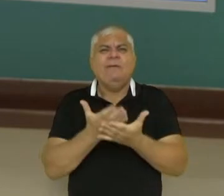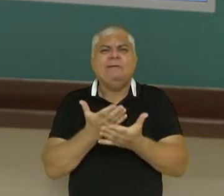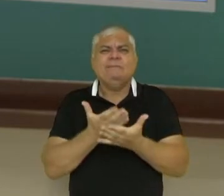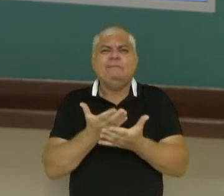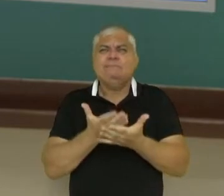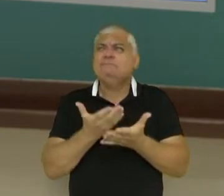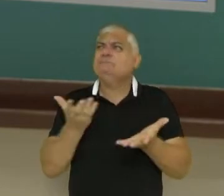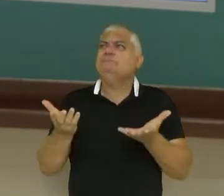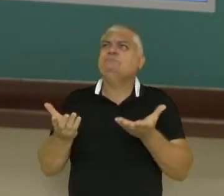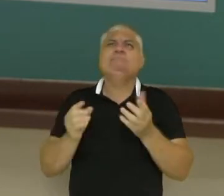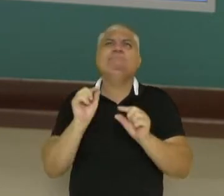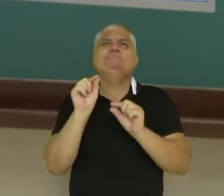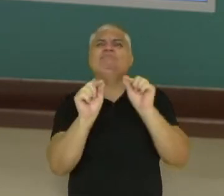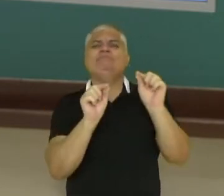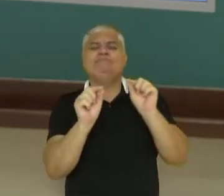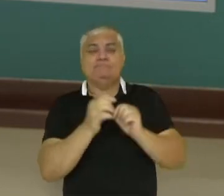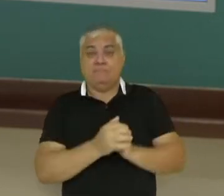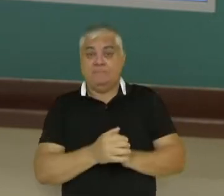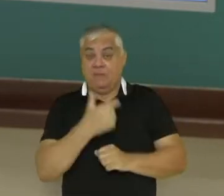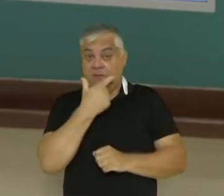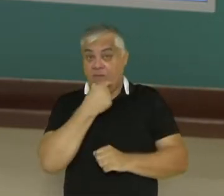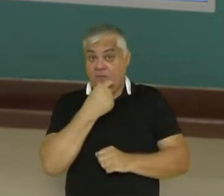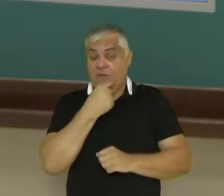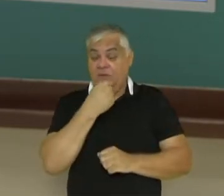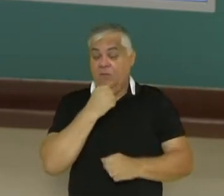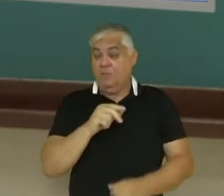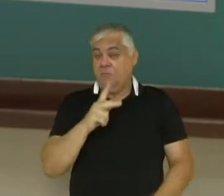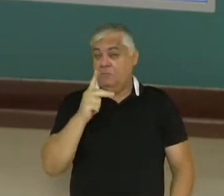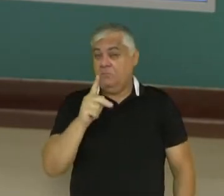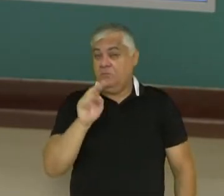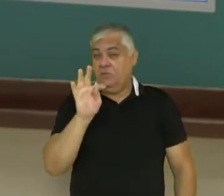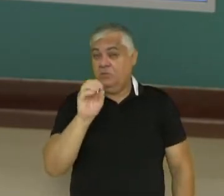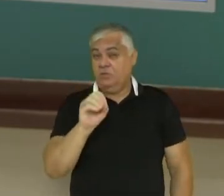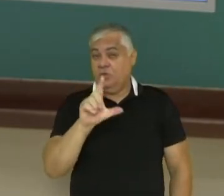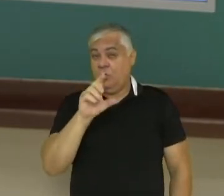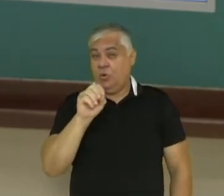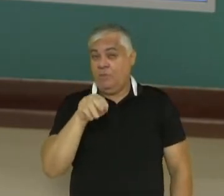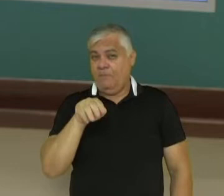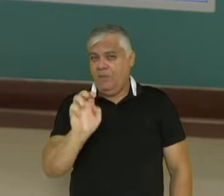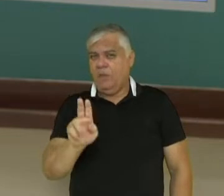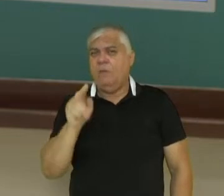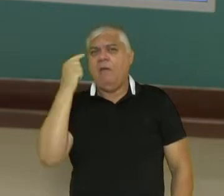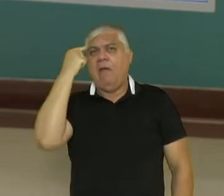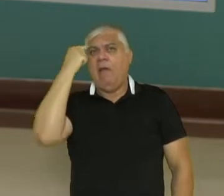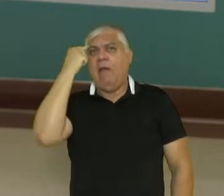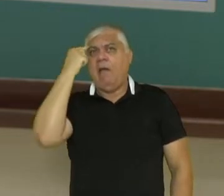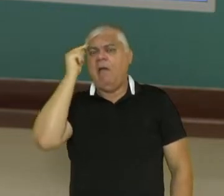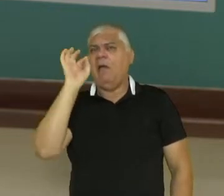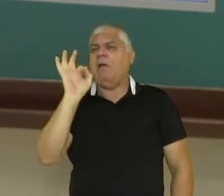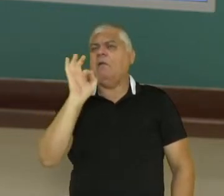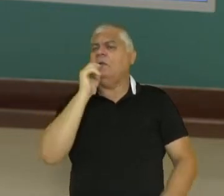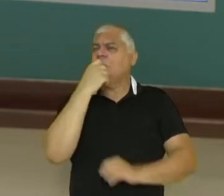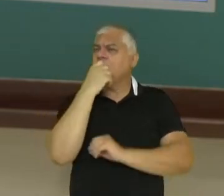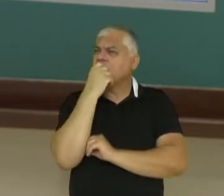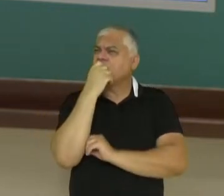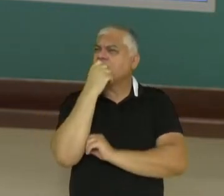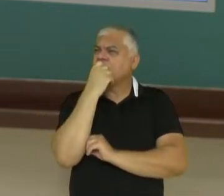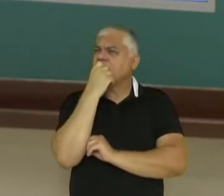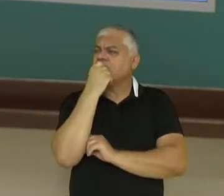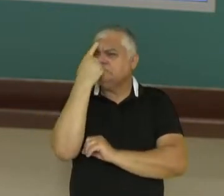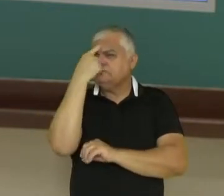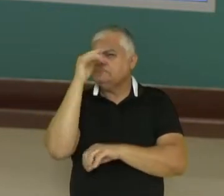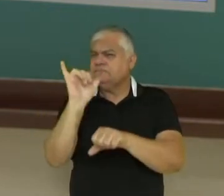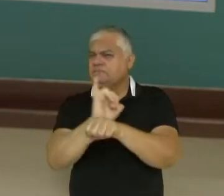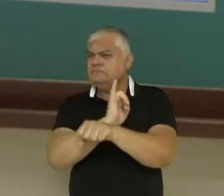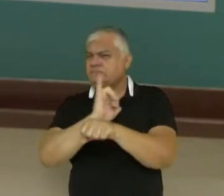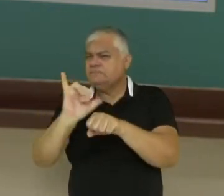astros ali, o Ptolomeu ele fez uma ideia muito interessante, sabe? Ele acabou muitas vezes criando uma artimanha matemática,